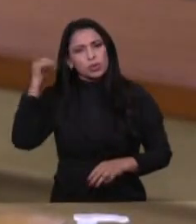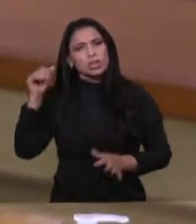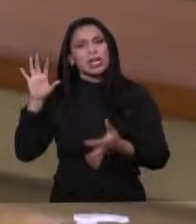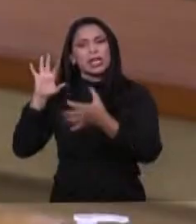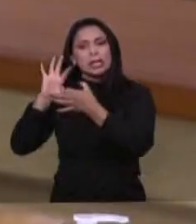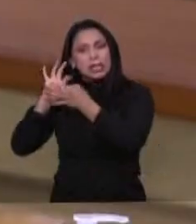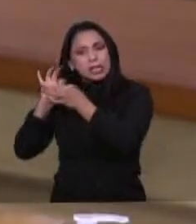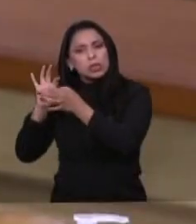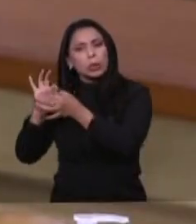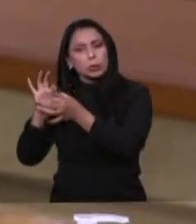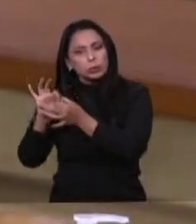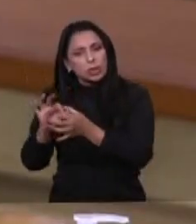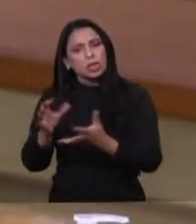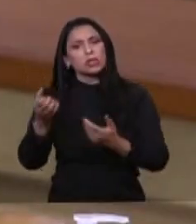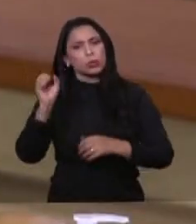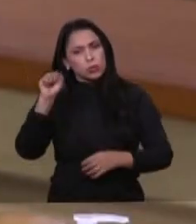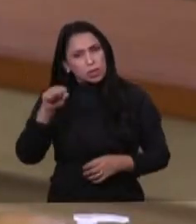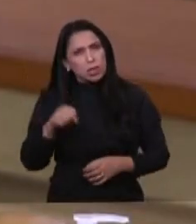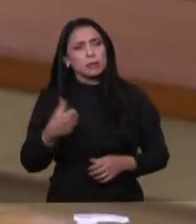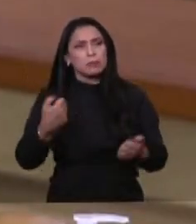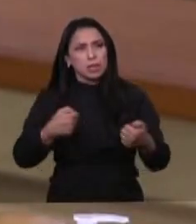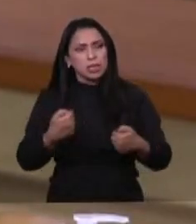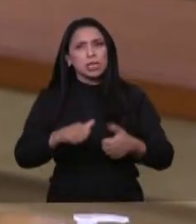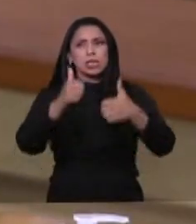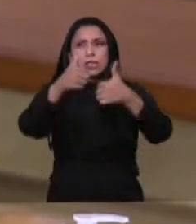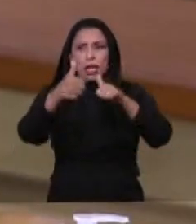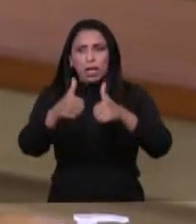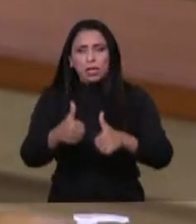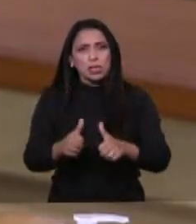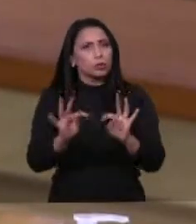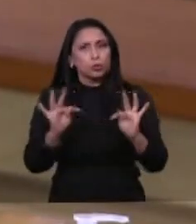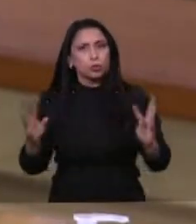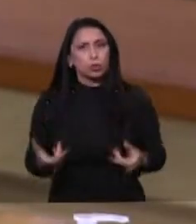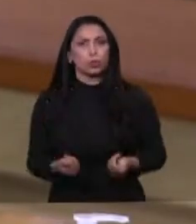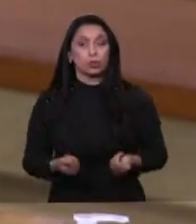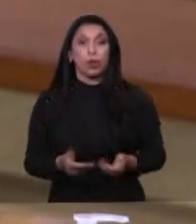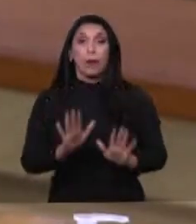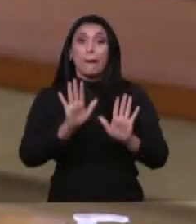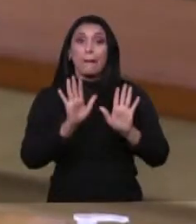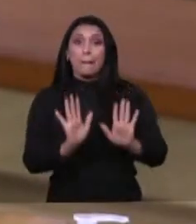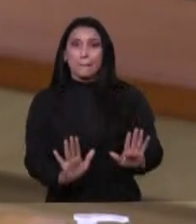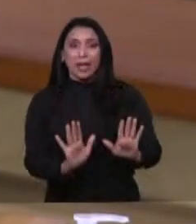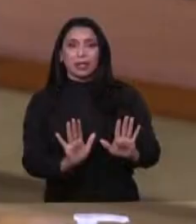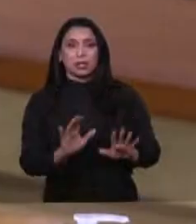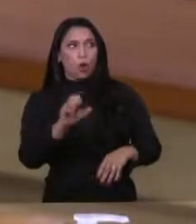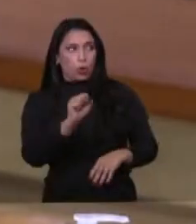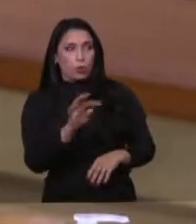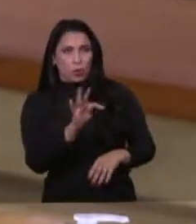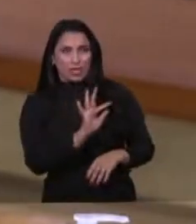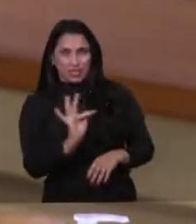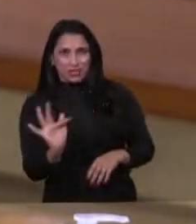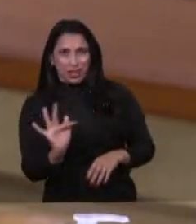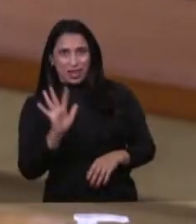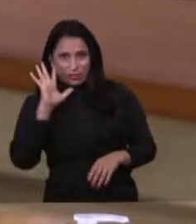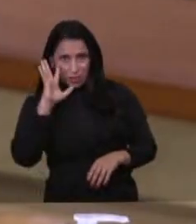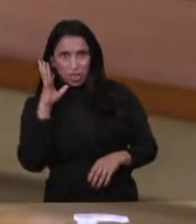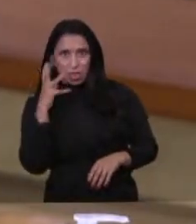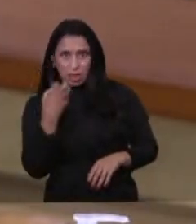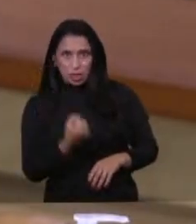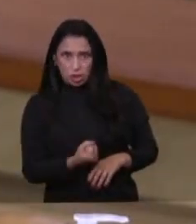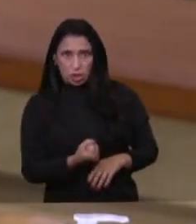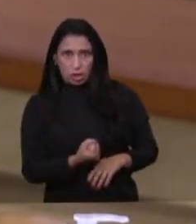específico e é fato e tem que ser considerado. Mas a probabilidade do Supremo Tribunal Federal decidir